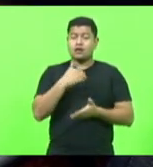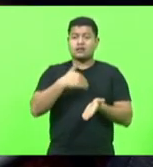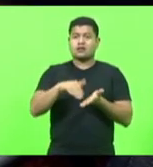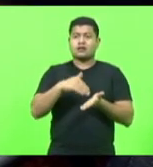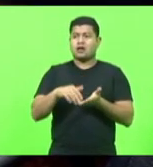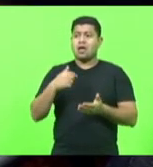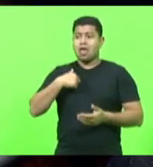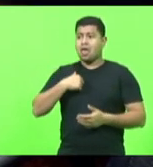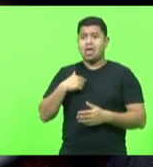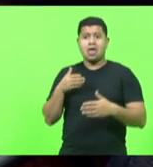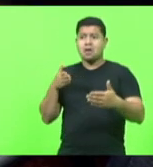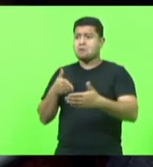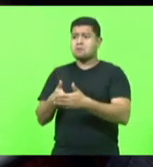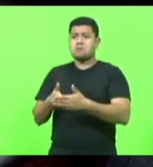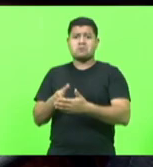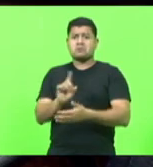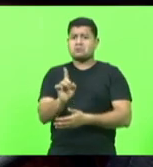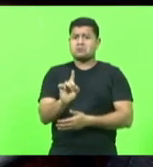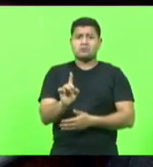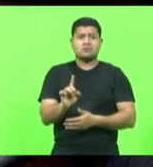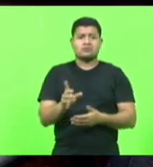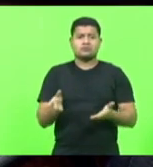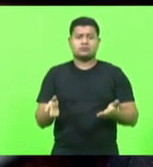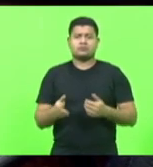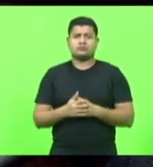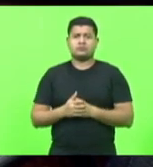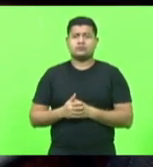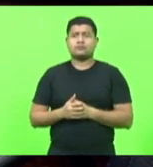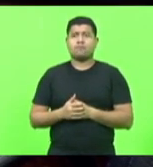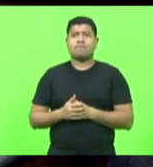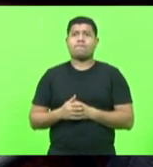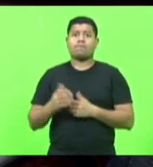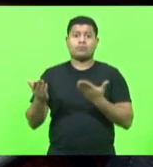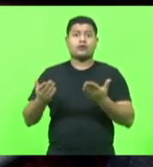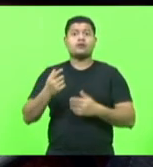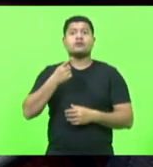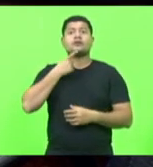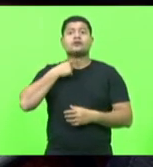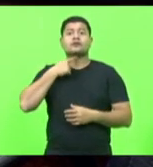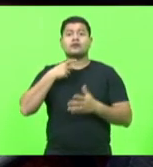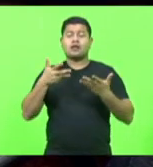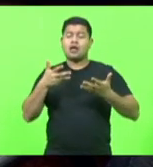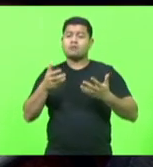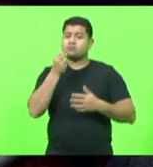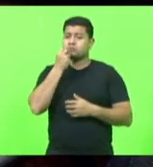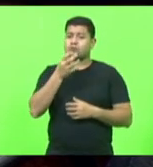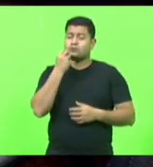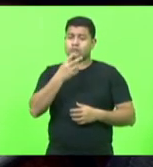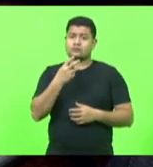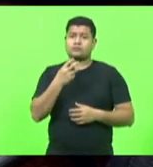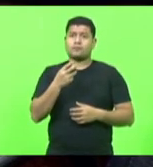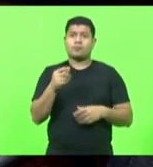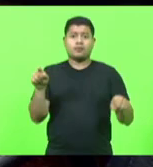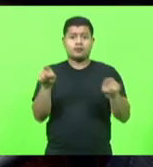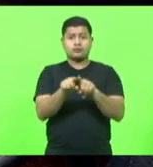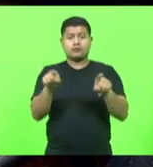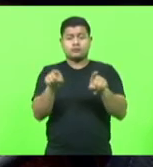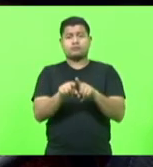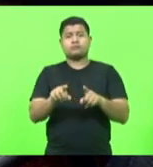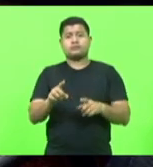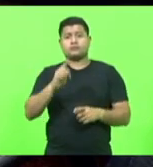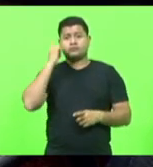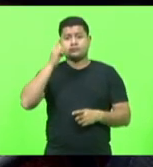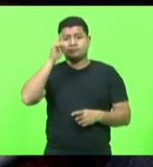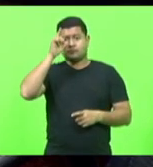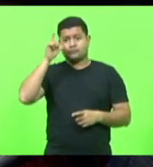ninguém. Então, a intenção ela é boa, eu me solidarizo também com o deputado Laércio, mas